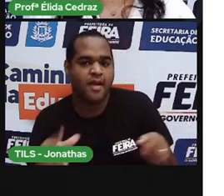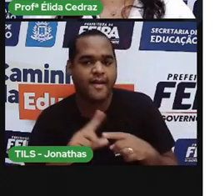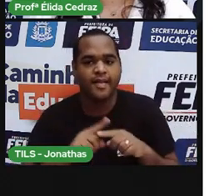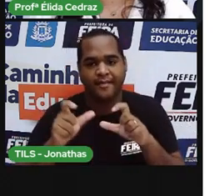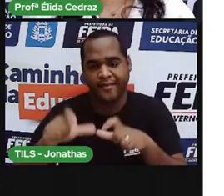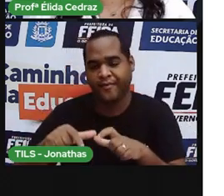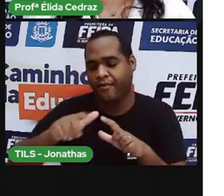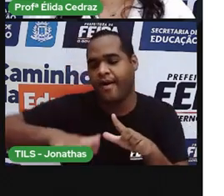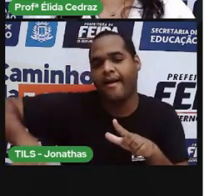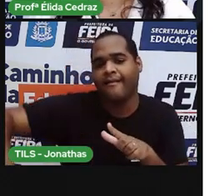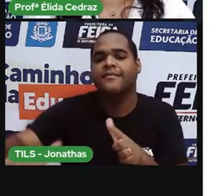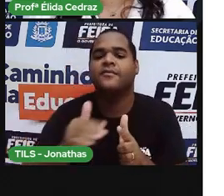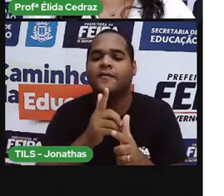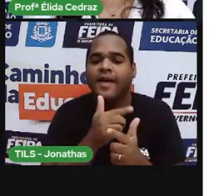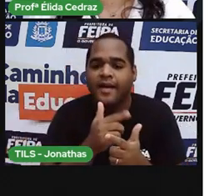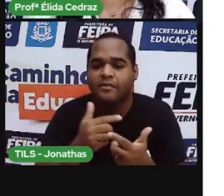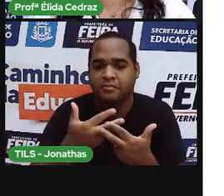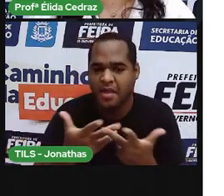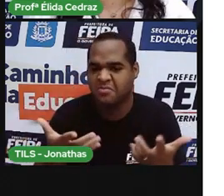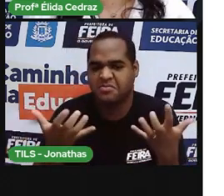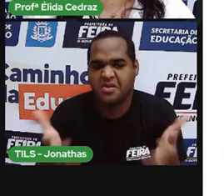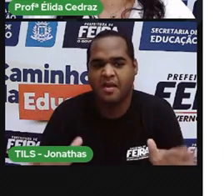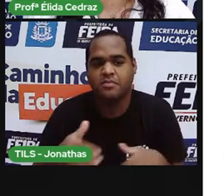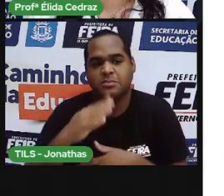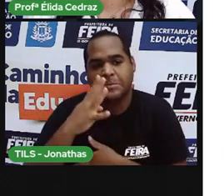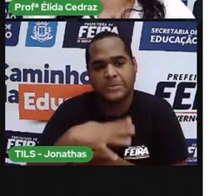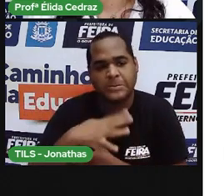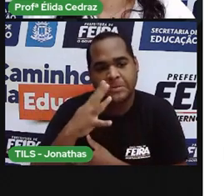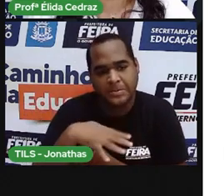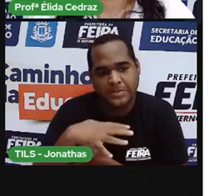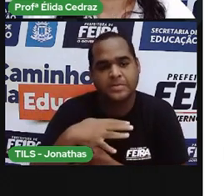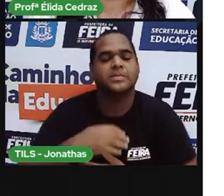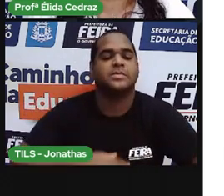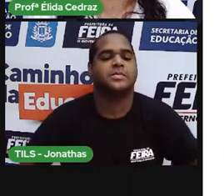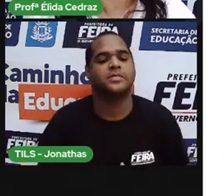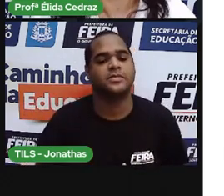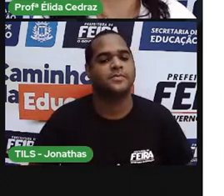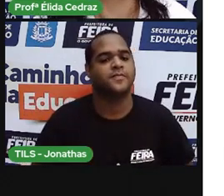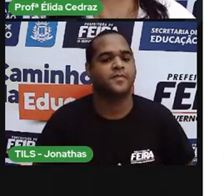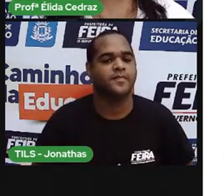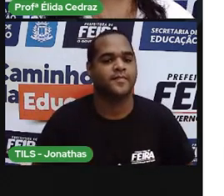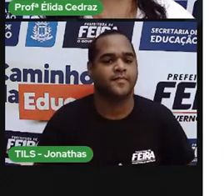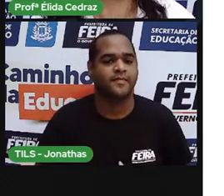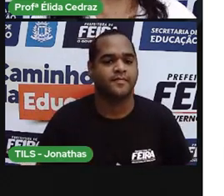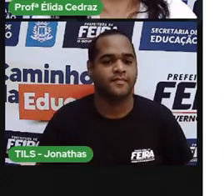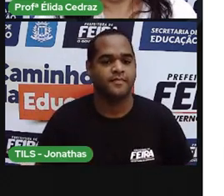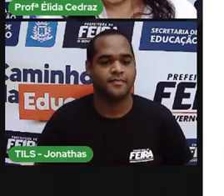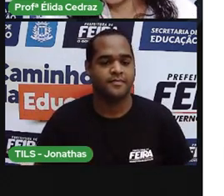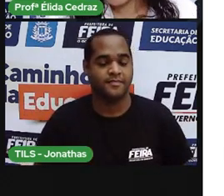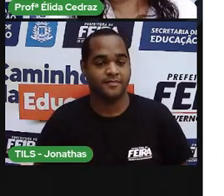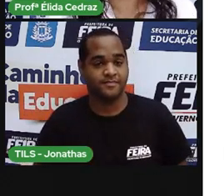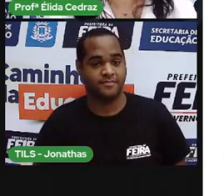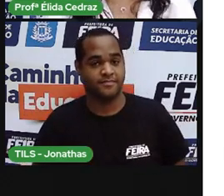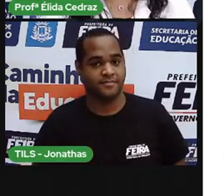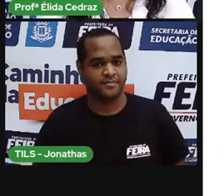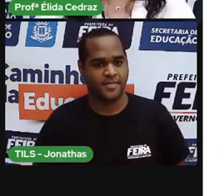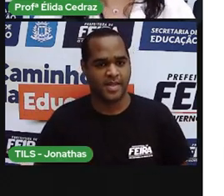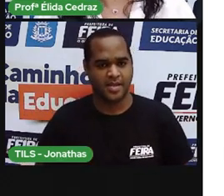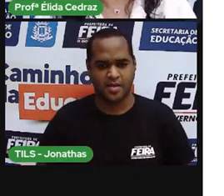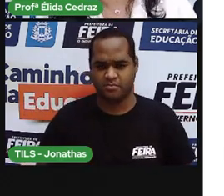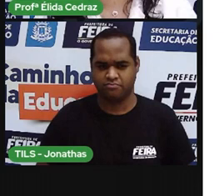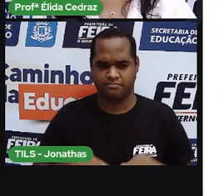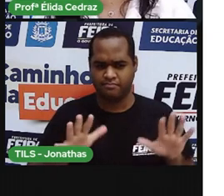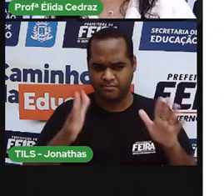Ele mora lá na lagoa, não lava o pé porque ele não quer. Que chulé. A gente tem